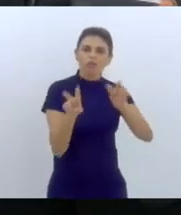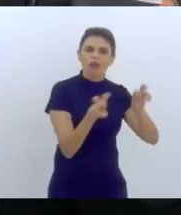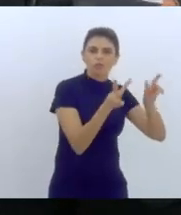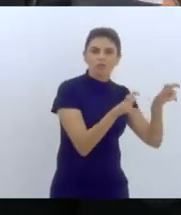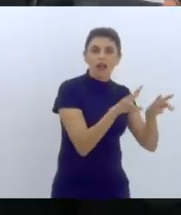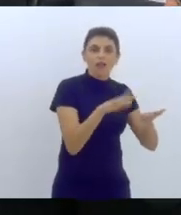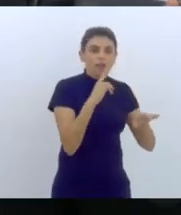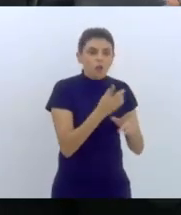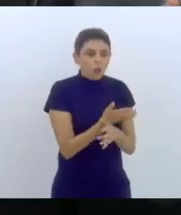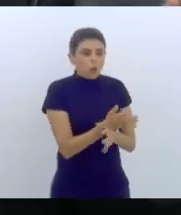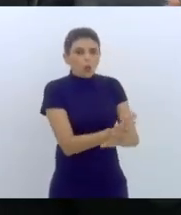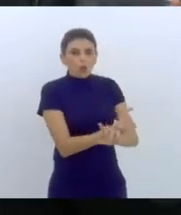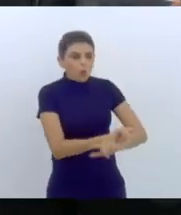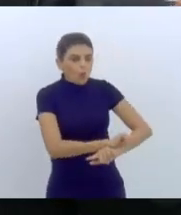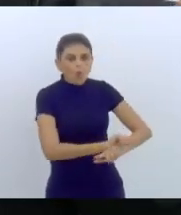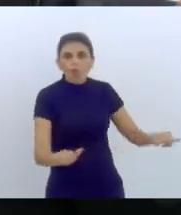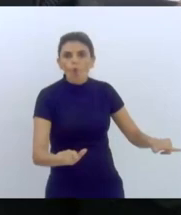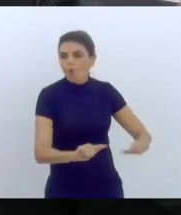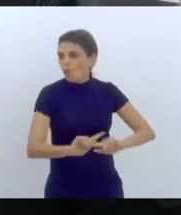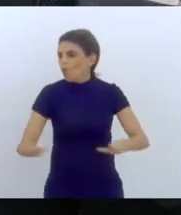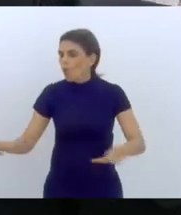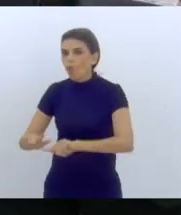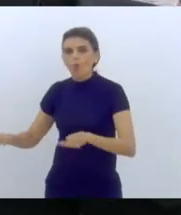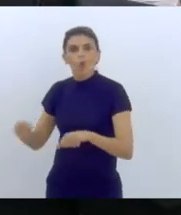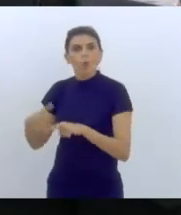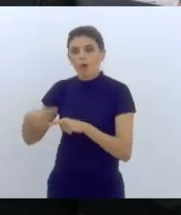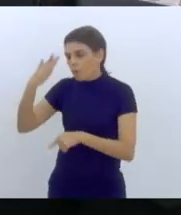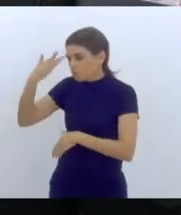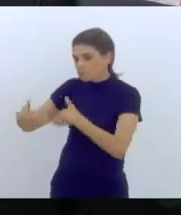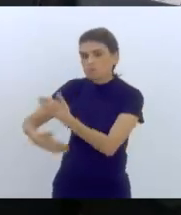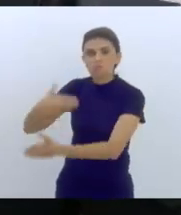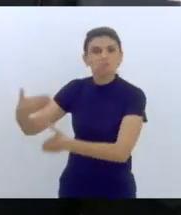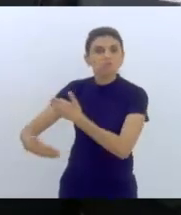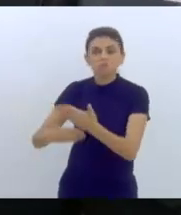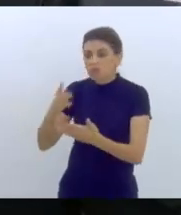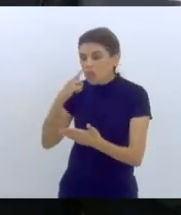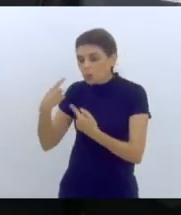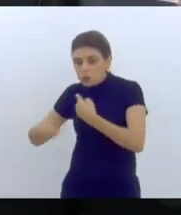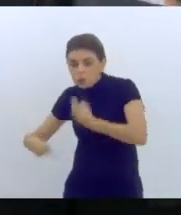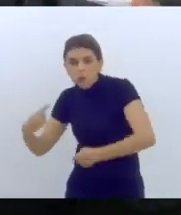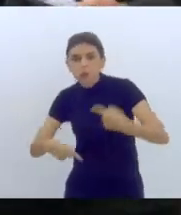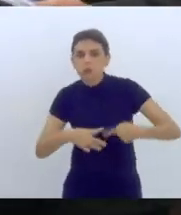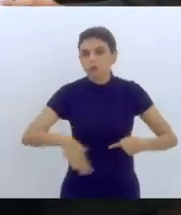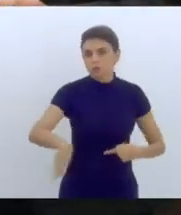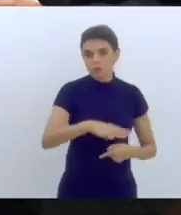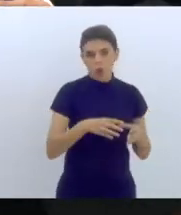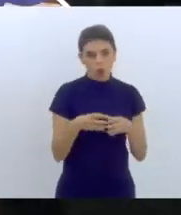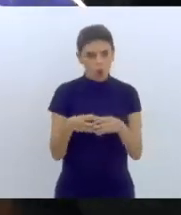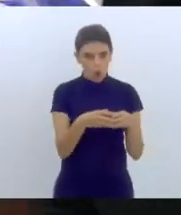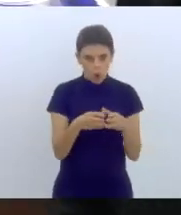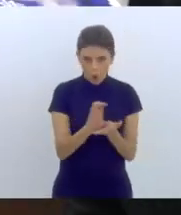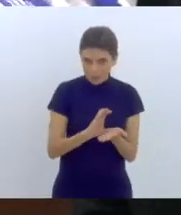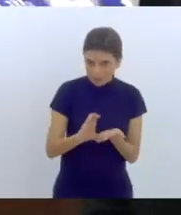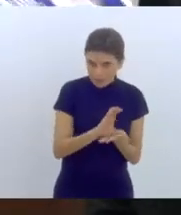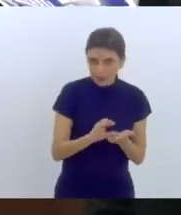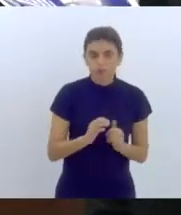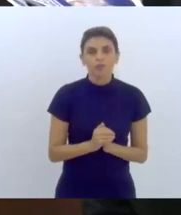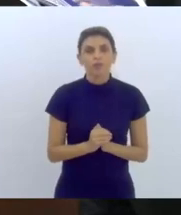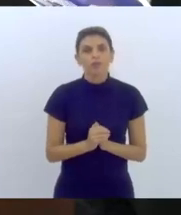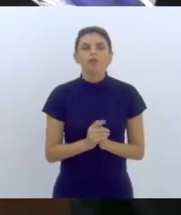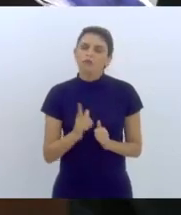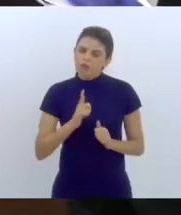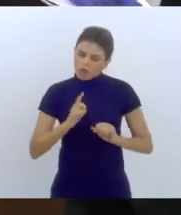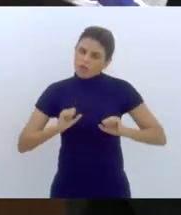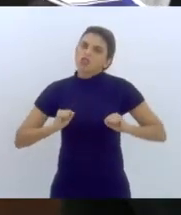são esvaziadas porque os pareceres não vêm superados nos âmbitos das suas comissões. O que eu quero dizer com isso é que há um esforço para